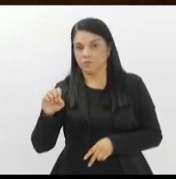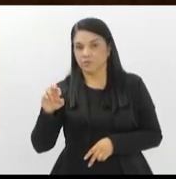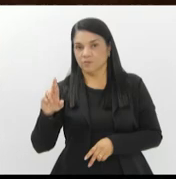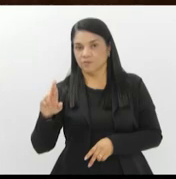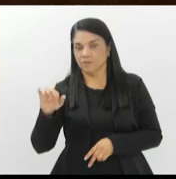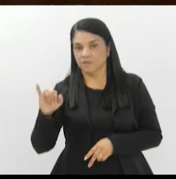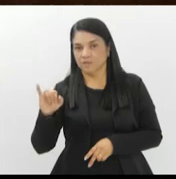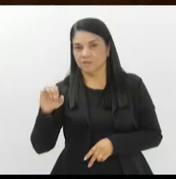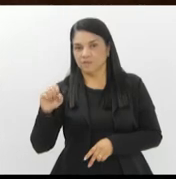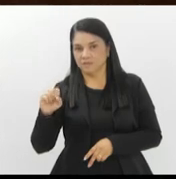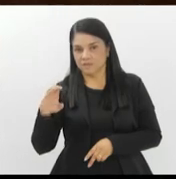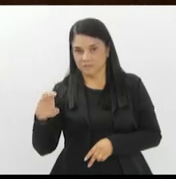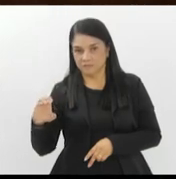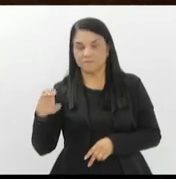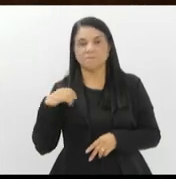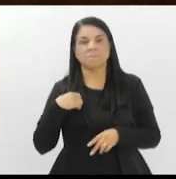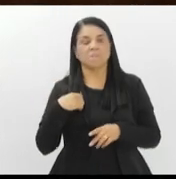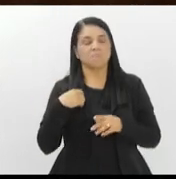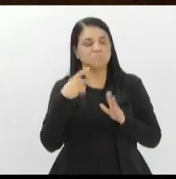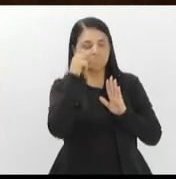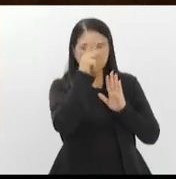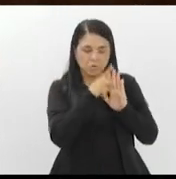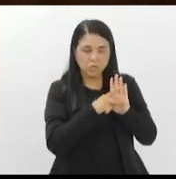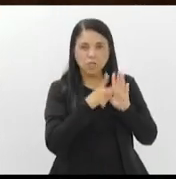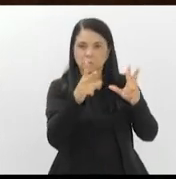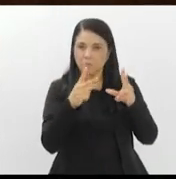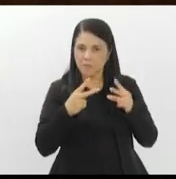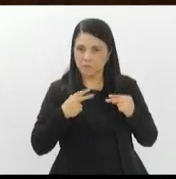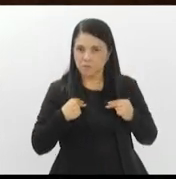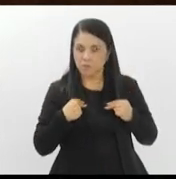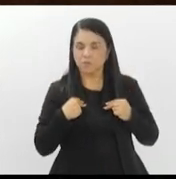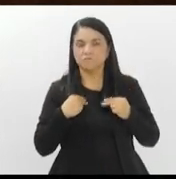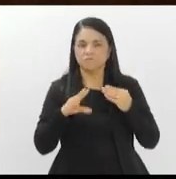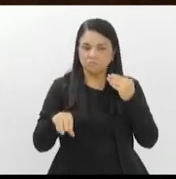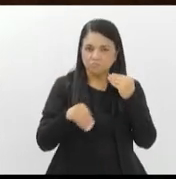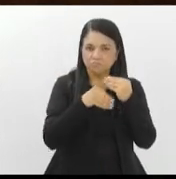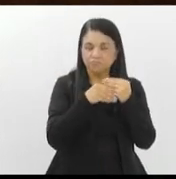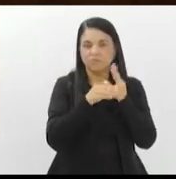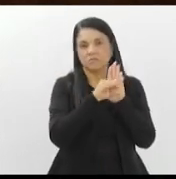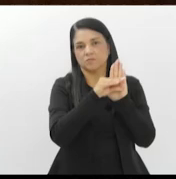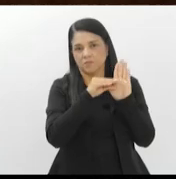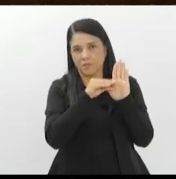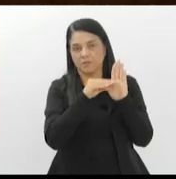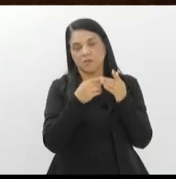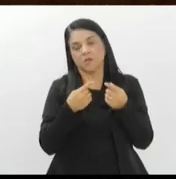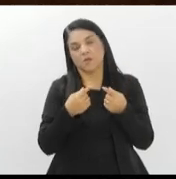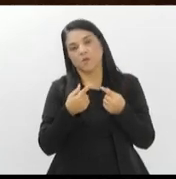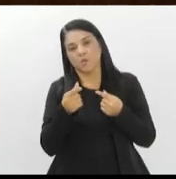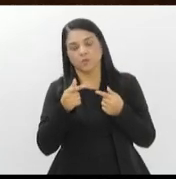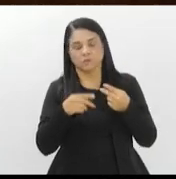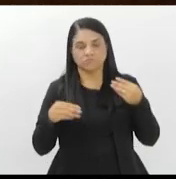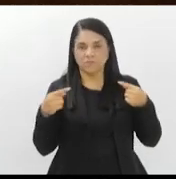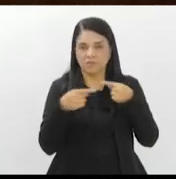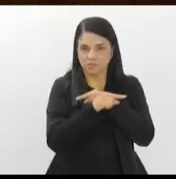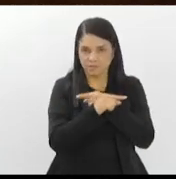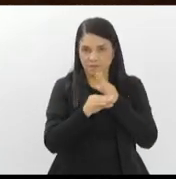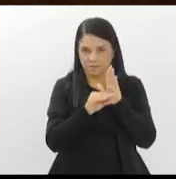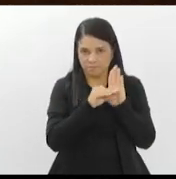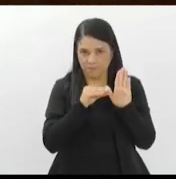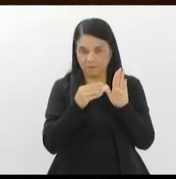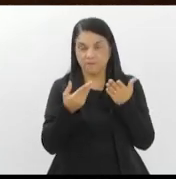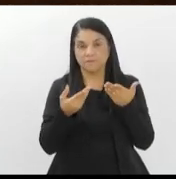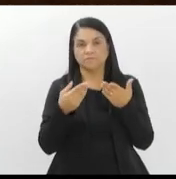extremamente meritório. Uma emenda foi acatada com subemenda e outra rejeitada, e evidentemente que no mérito